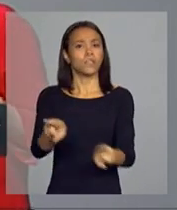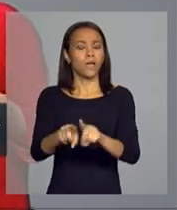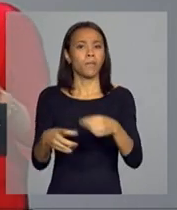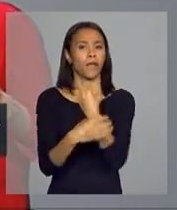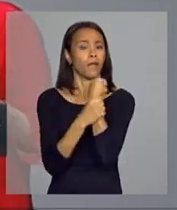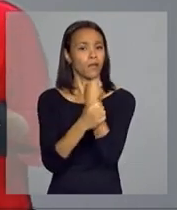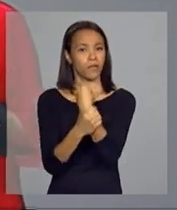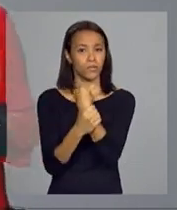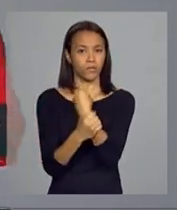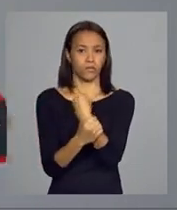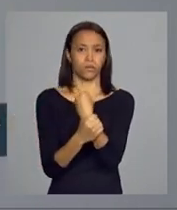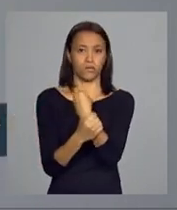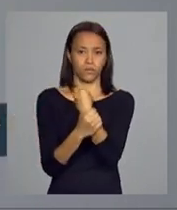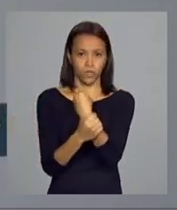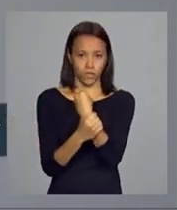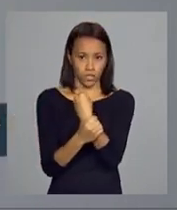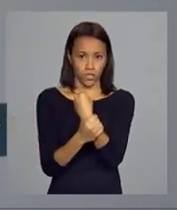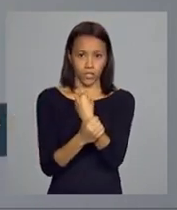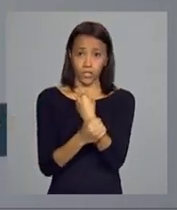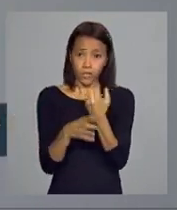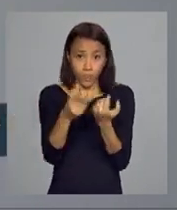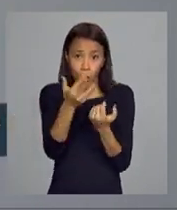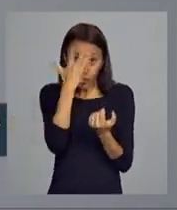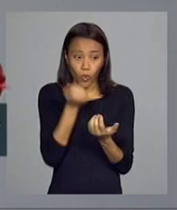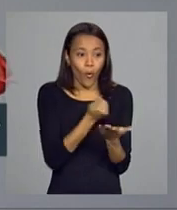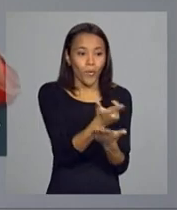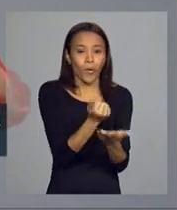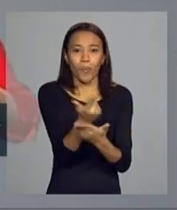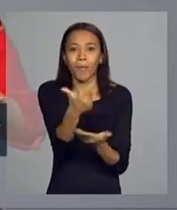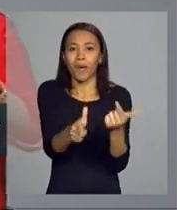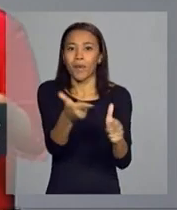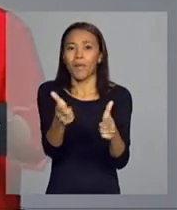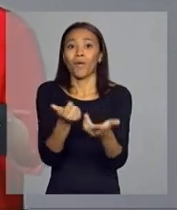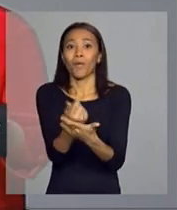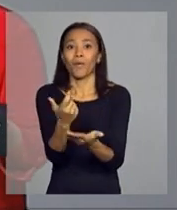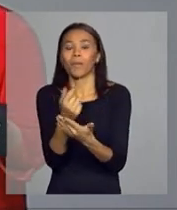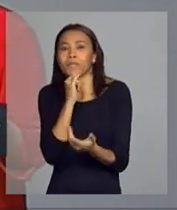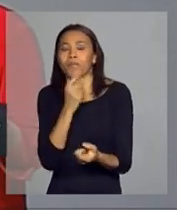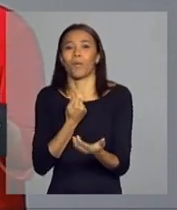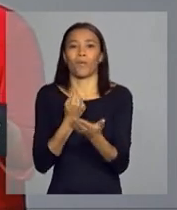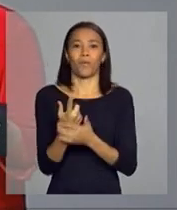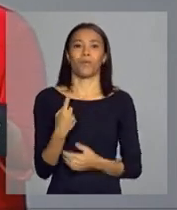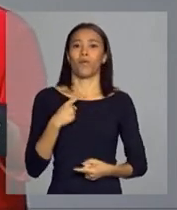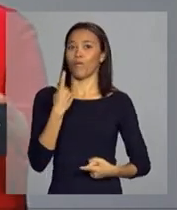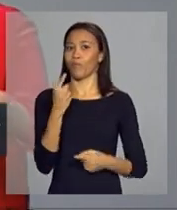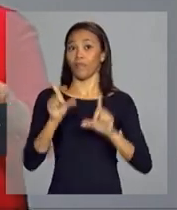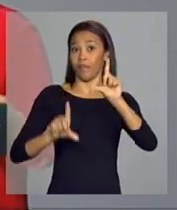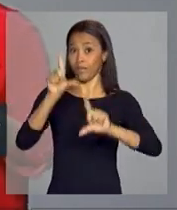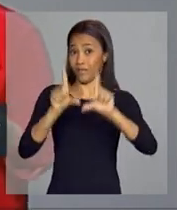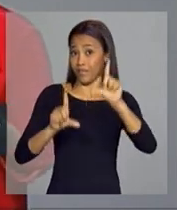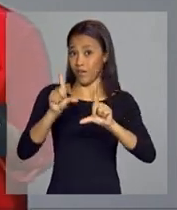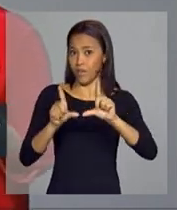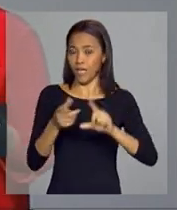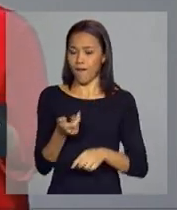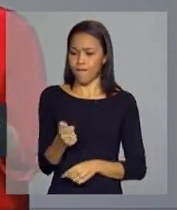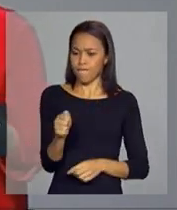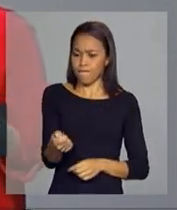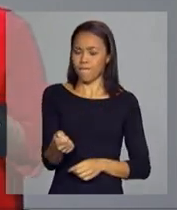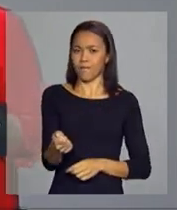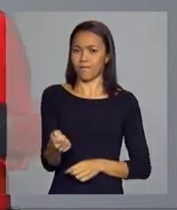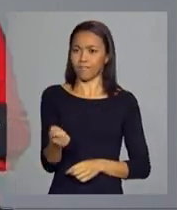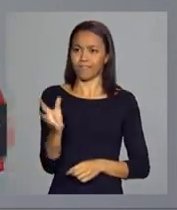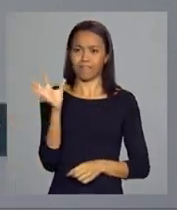garantia de consumidor. Quer comprar uma televisão e quer que ela funcione